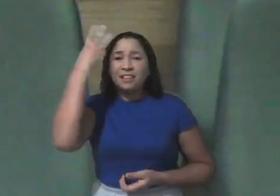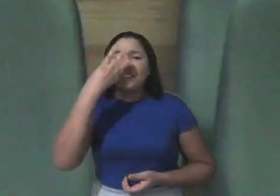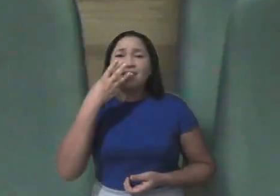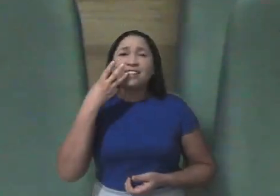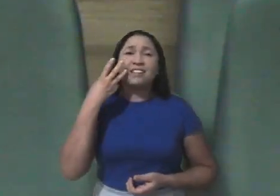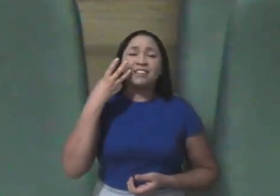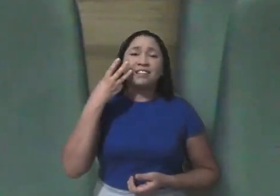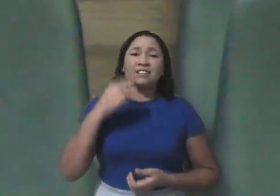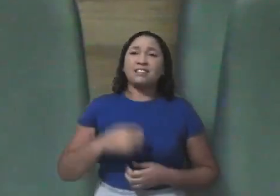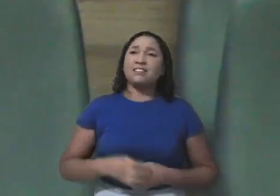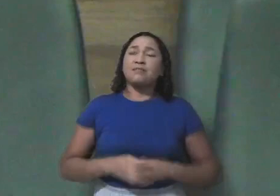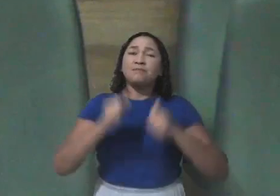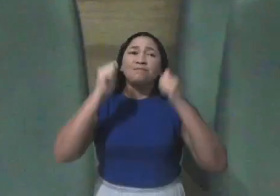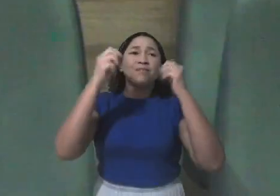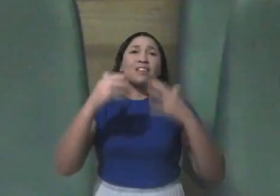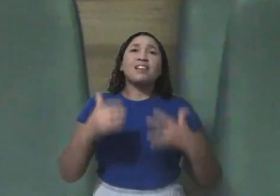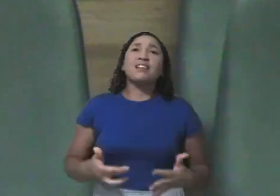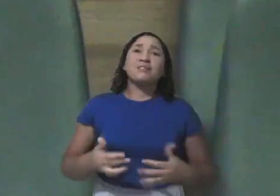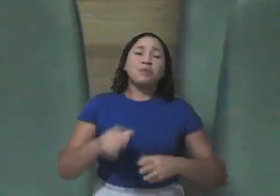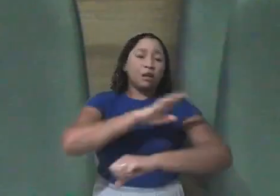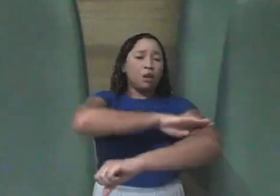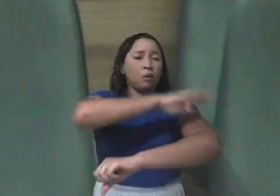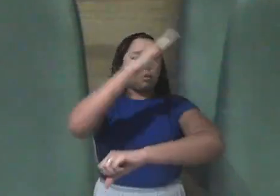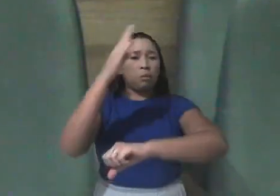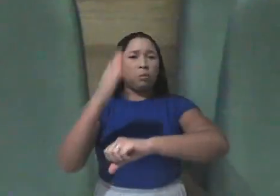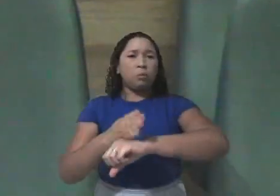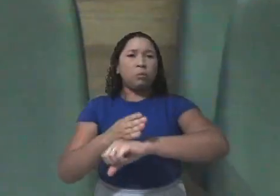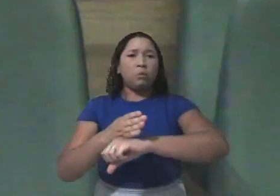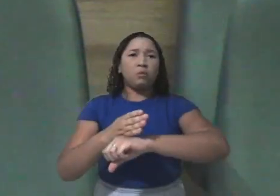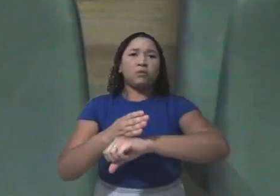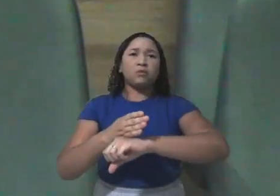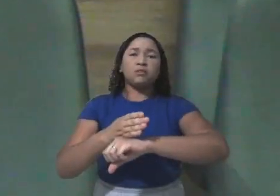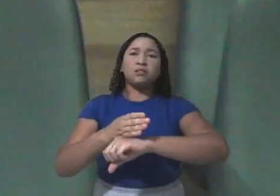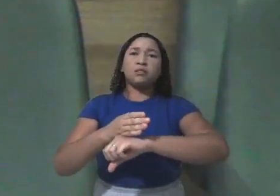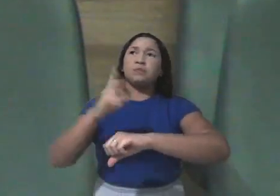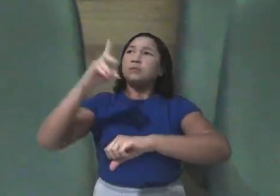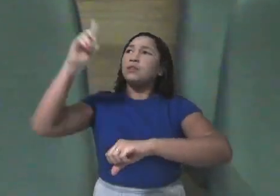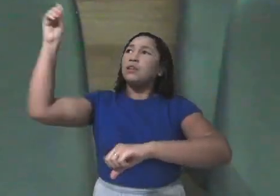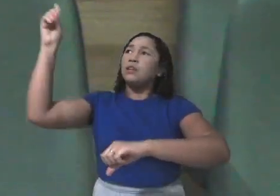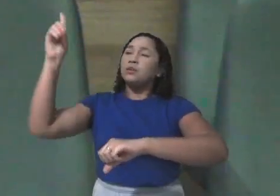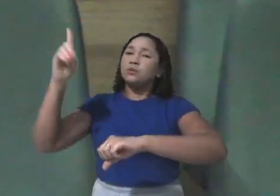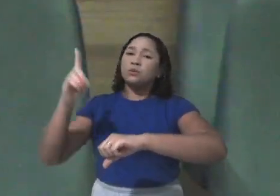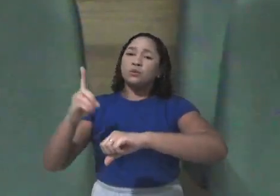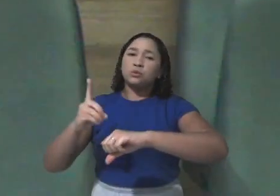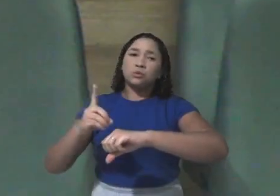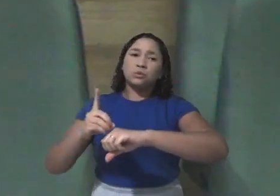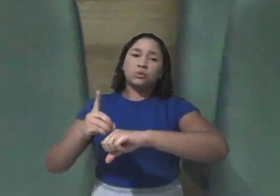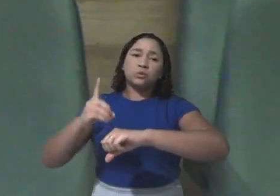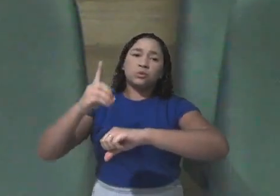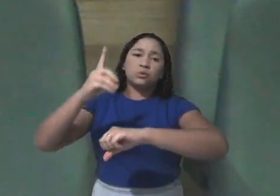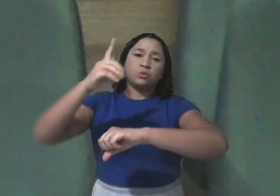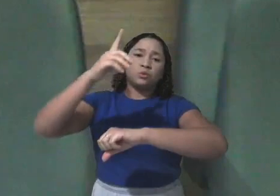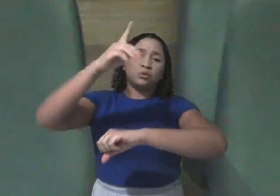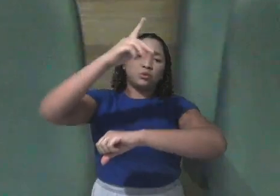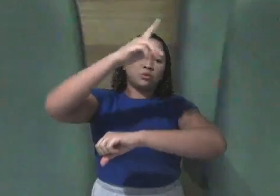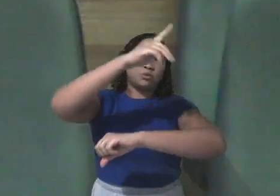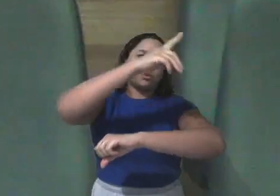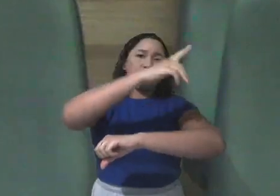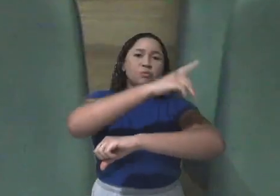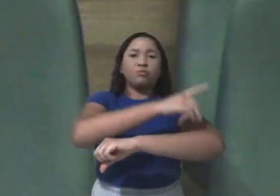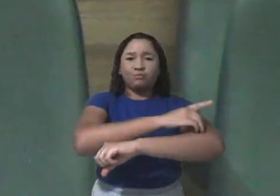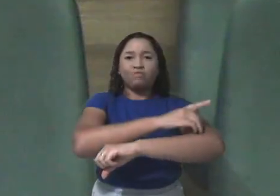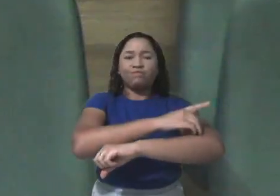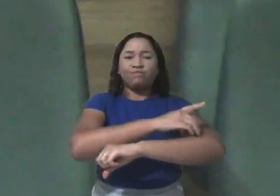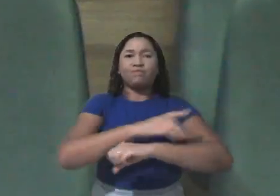monte das oliveiras. E o monte será fendido. Então, para mim entender aquela profecia, eu